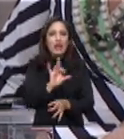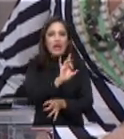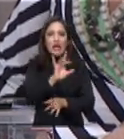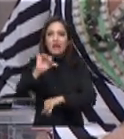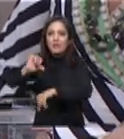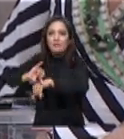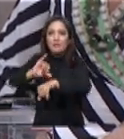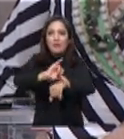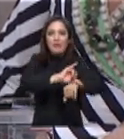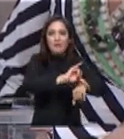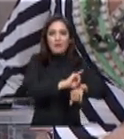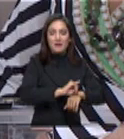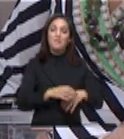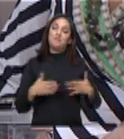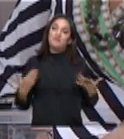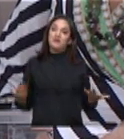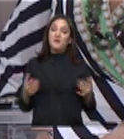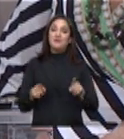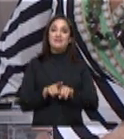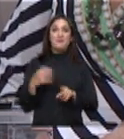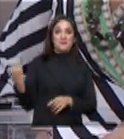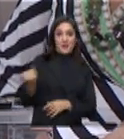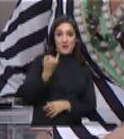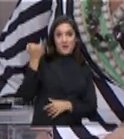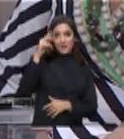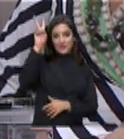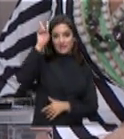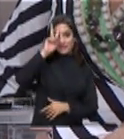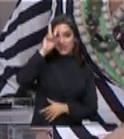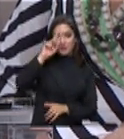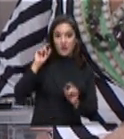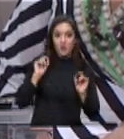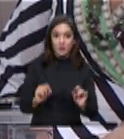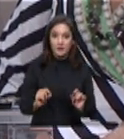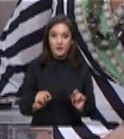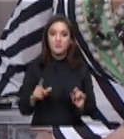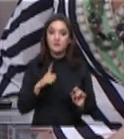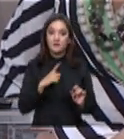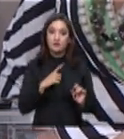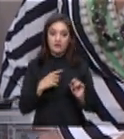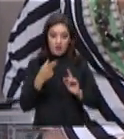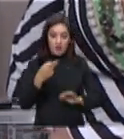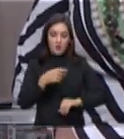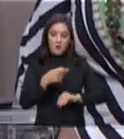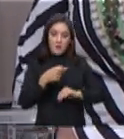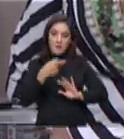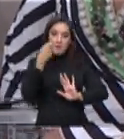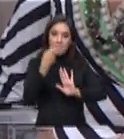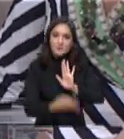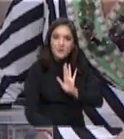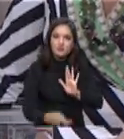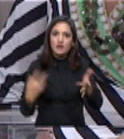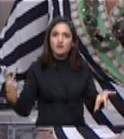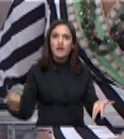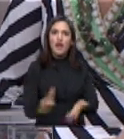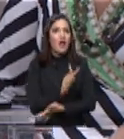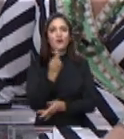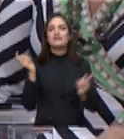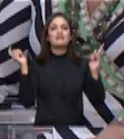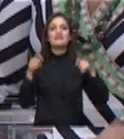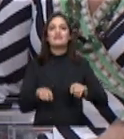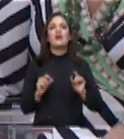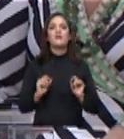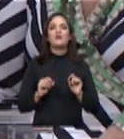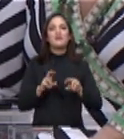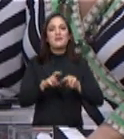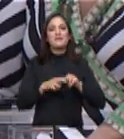acervo. Deveras, é importante lembrar que a concretização desse projeto não seria possível sem